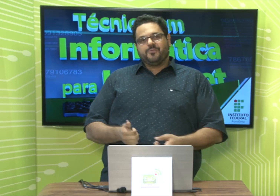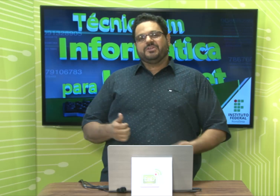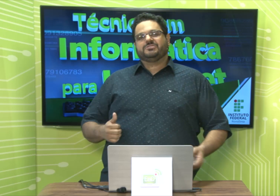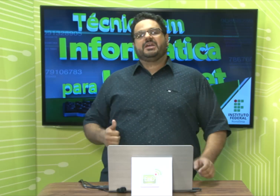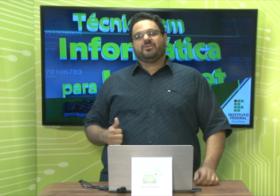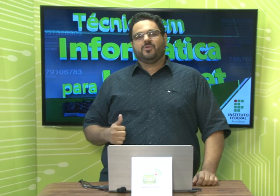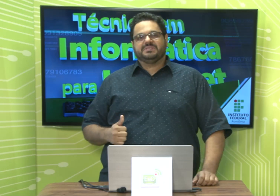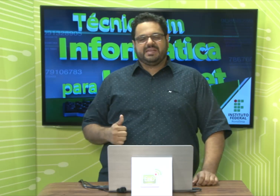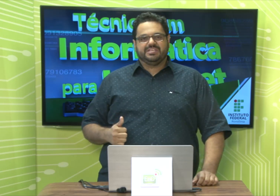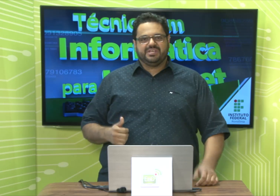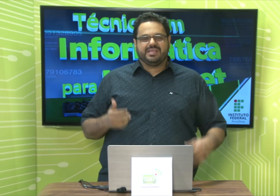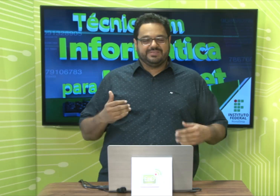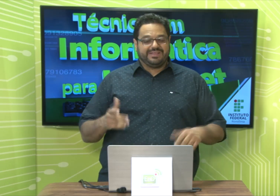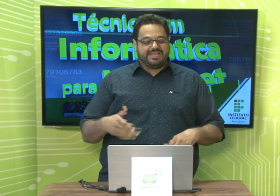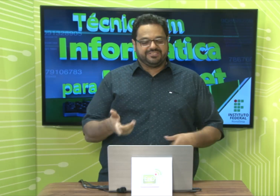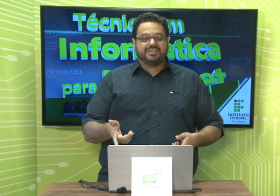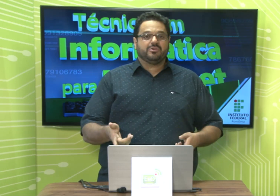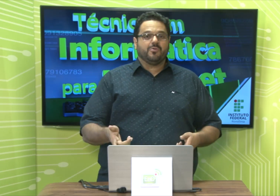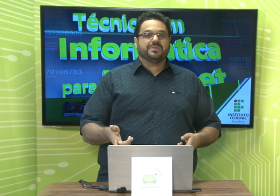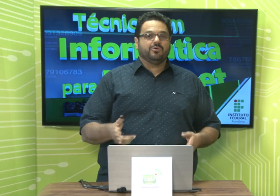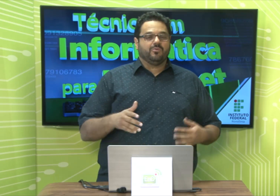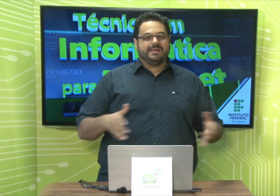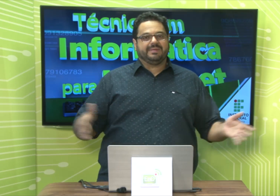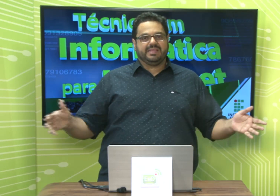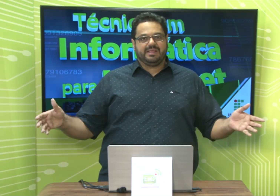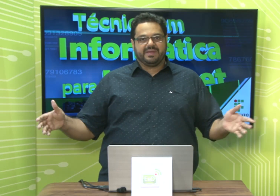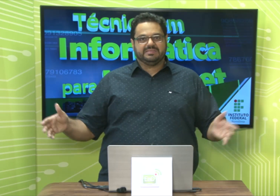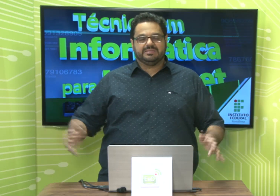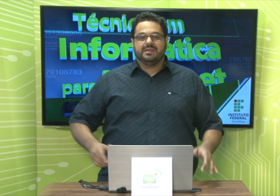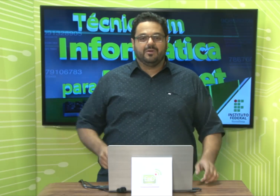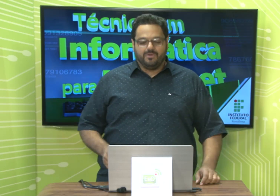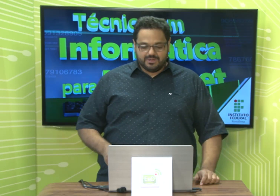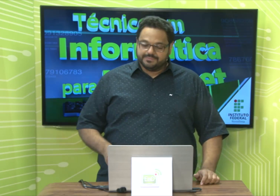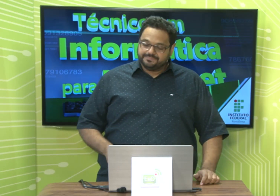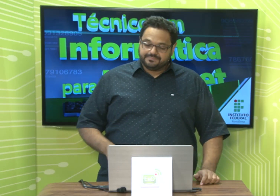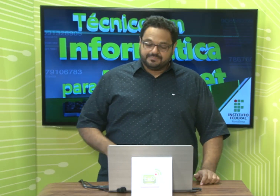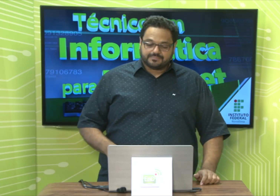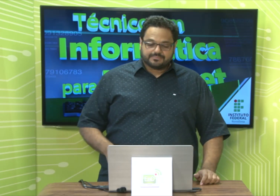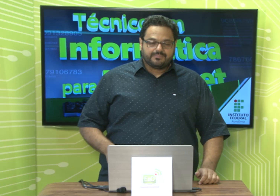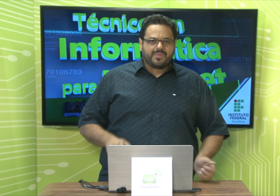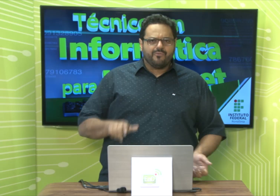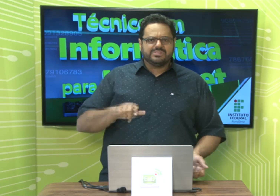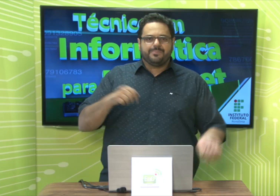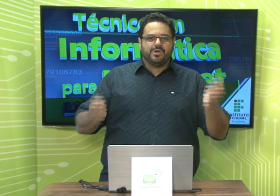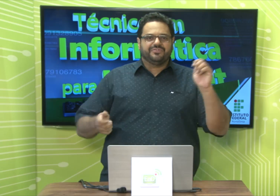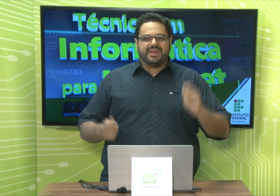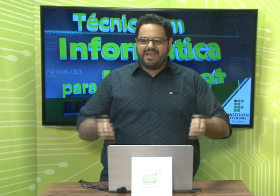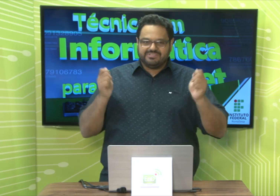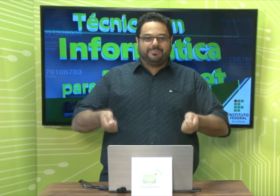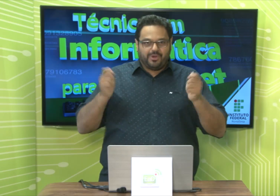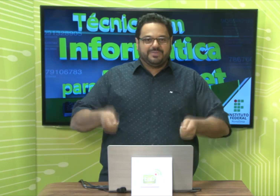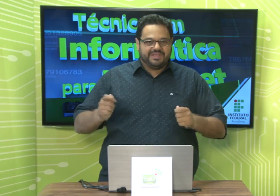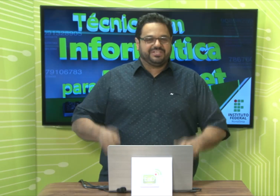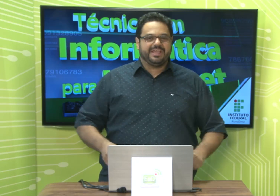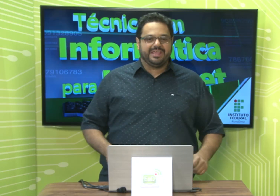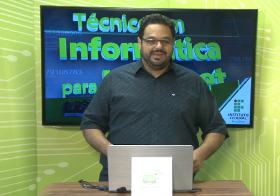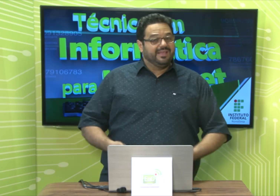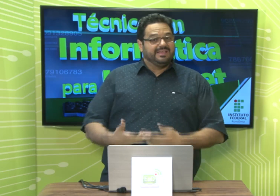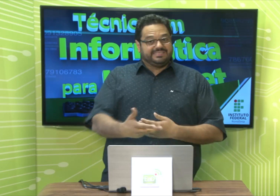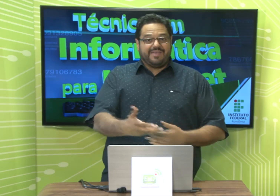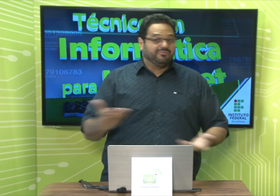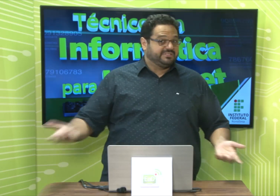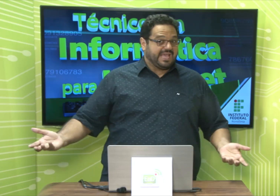de economizar energia, quer dizer, vai deixar o teu computador com uma bateria mais longa, você pode virar, você pode mexer